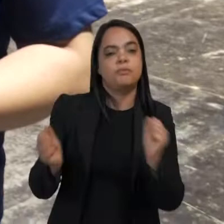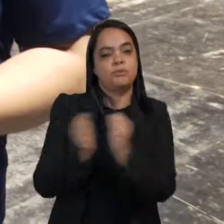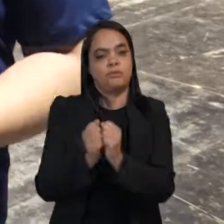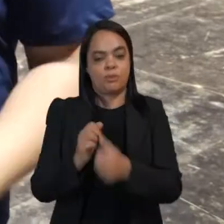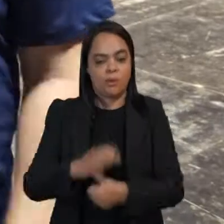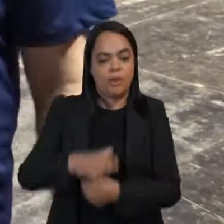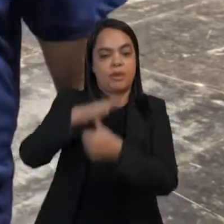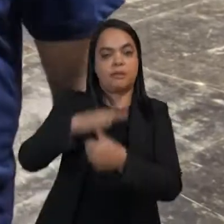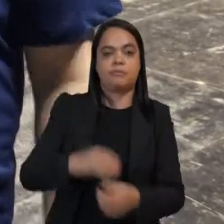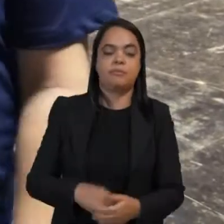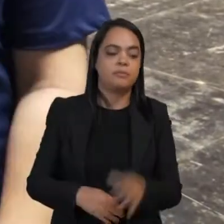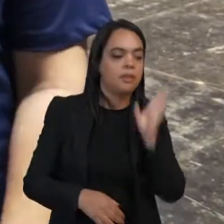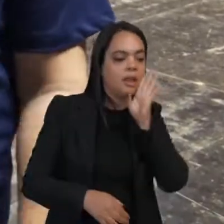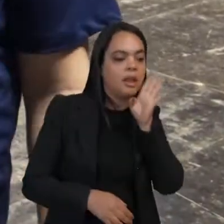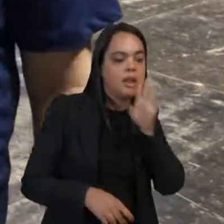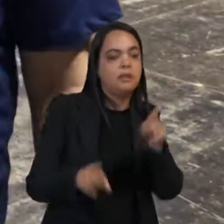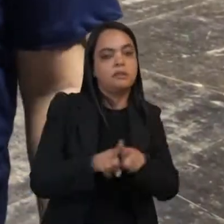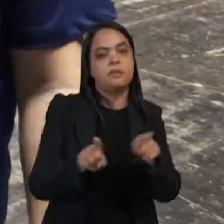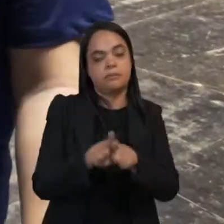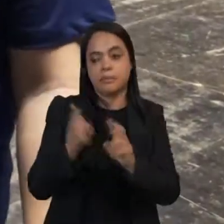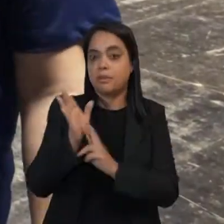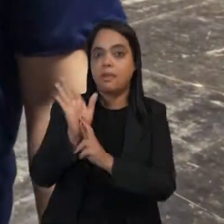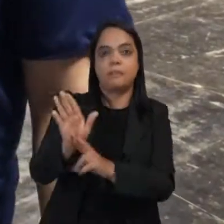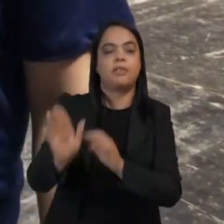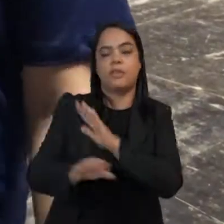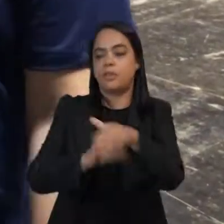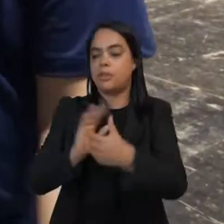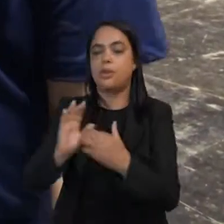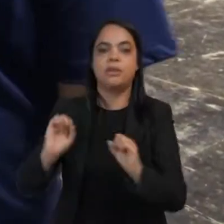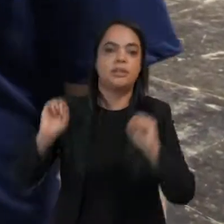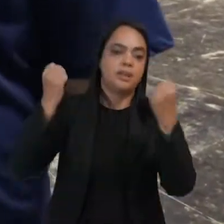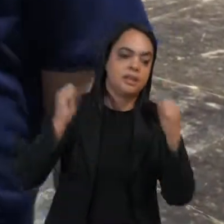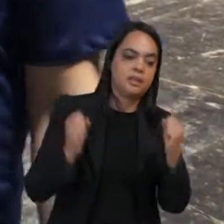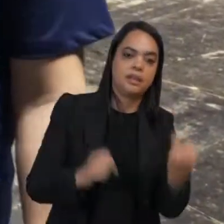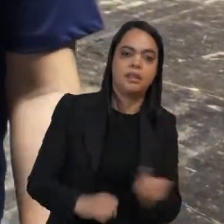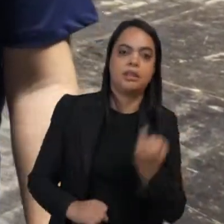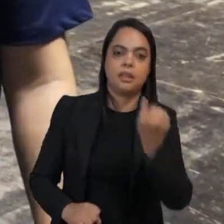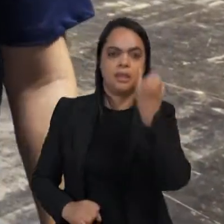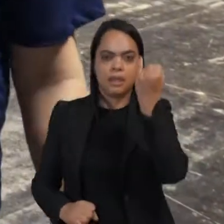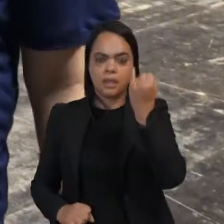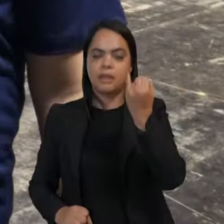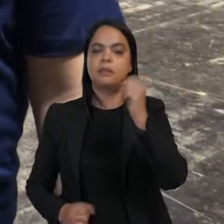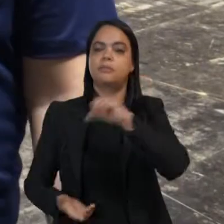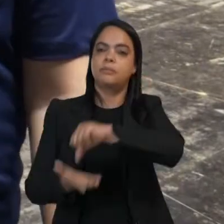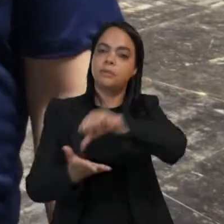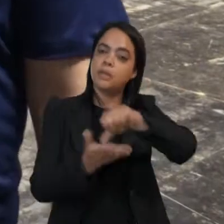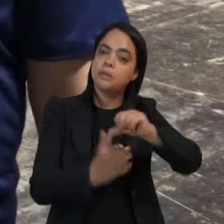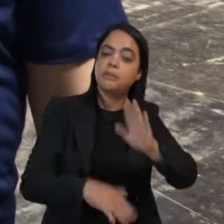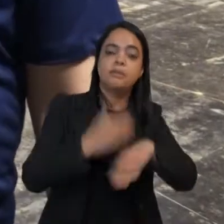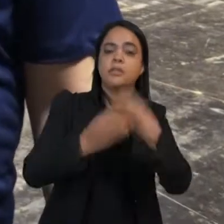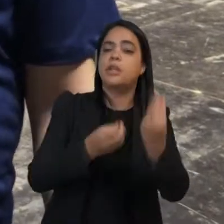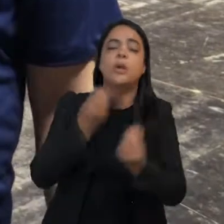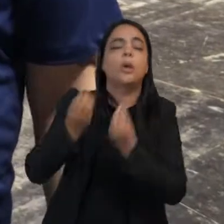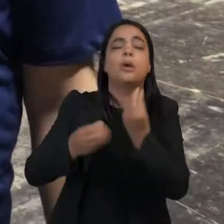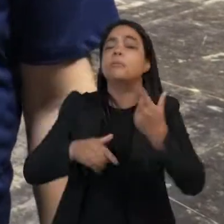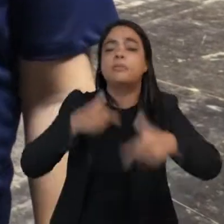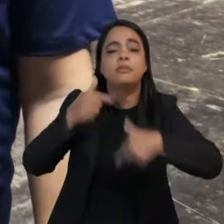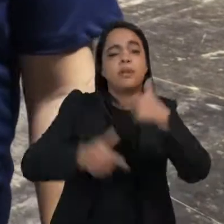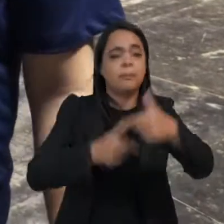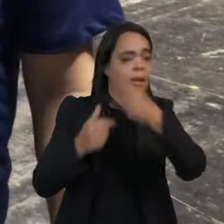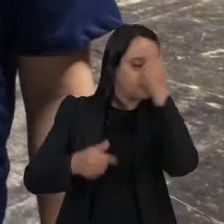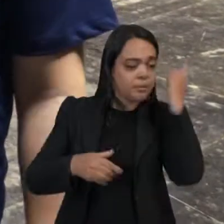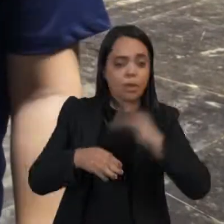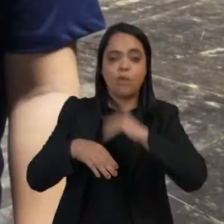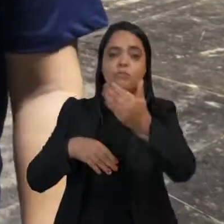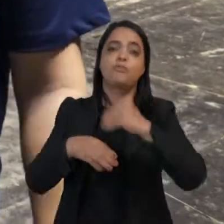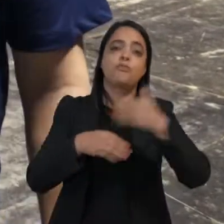reitoria. E o legal da Liga também é que tem representantes de todas as atléticas, né? Isso é muito importante para os campos avançados. Como é que é esse trabalho